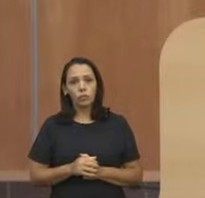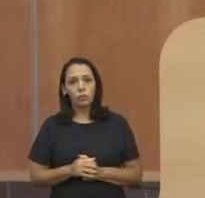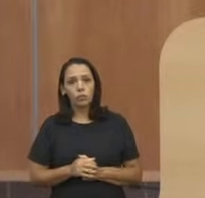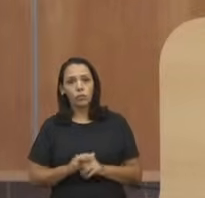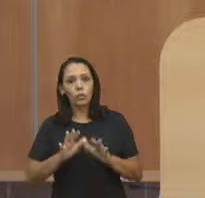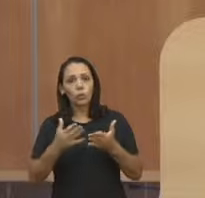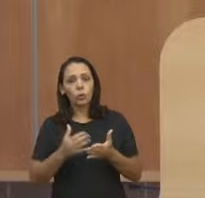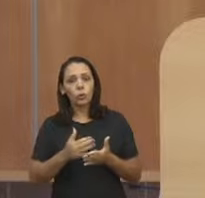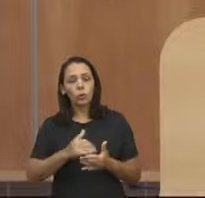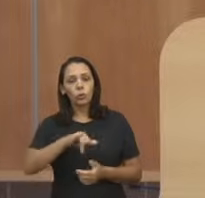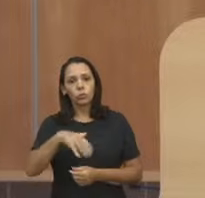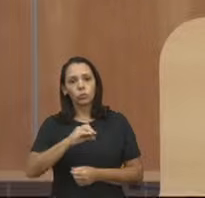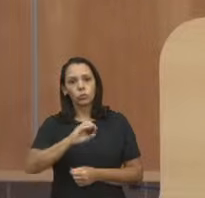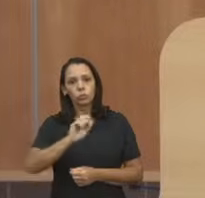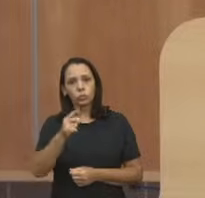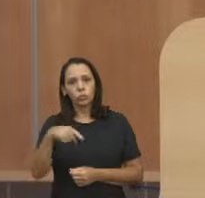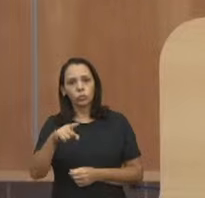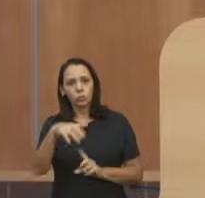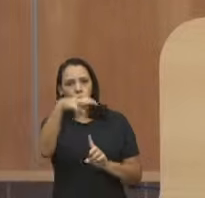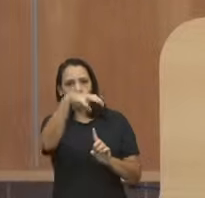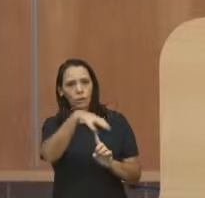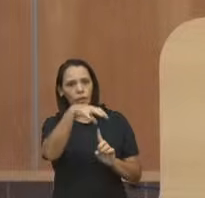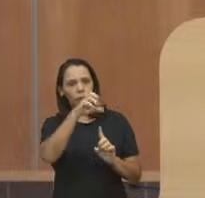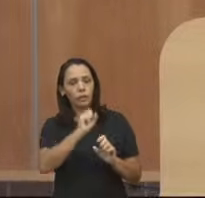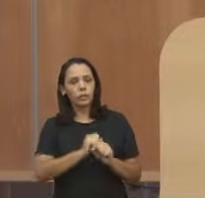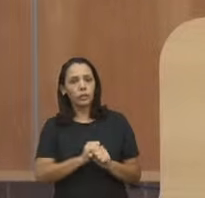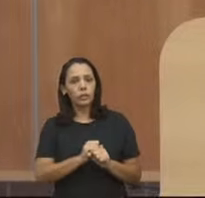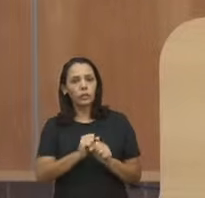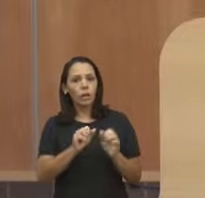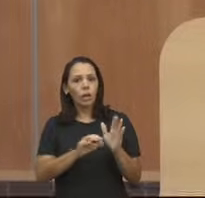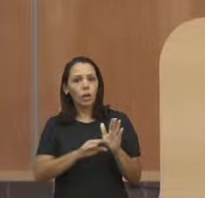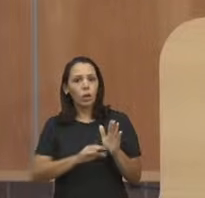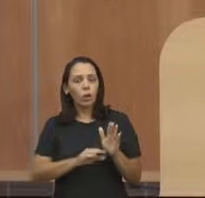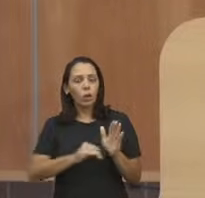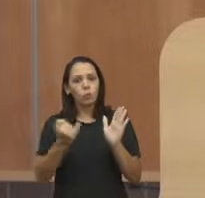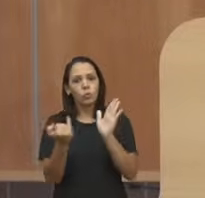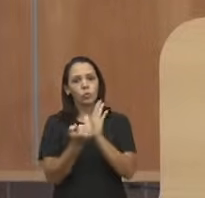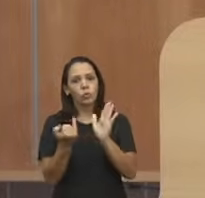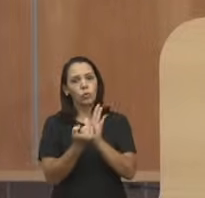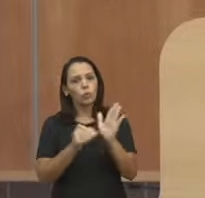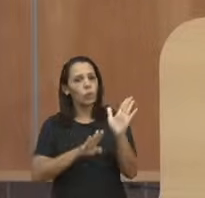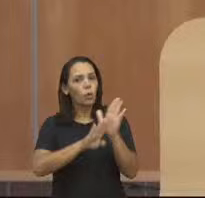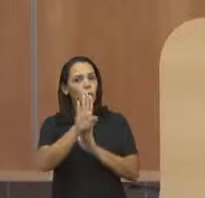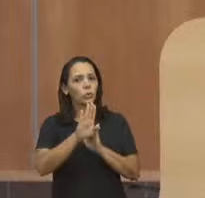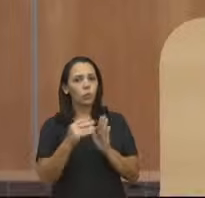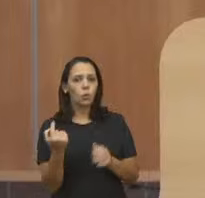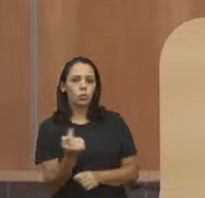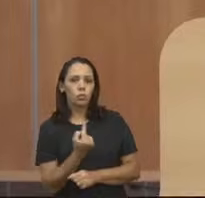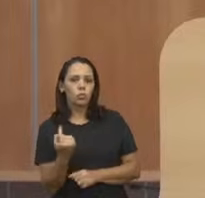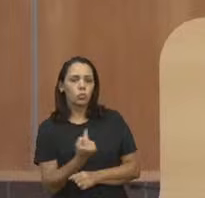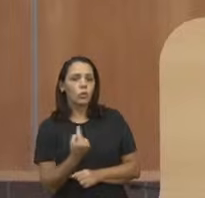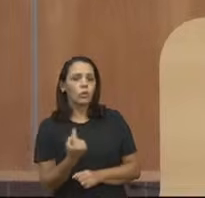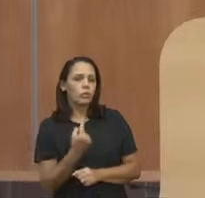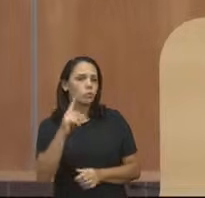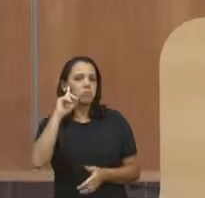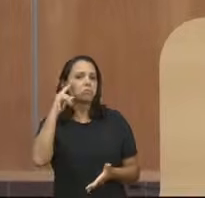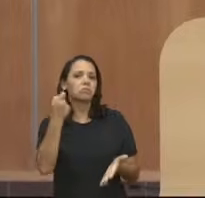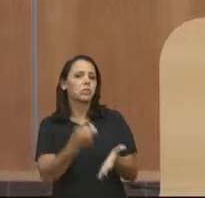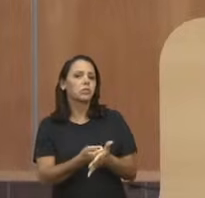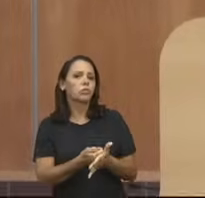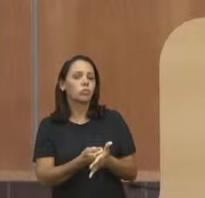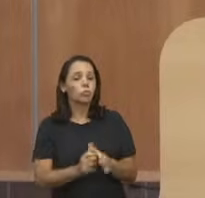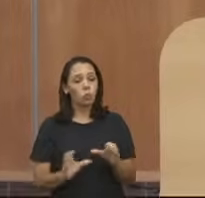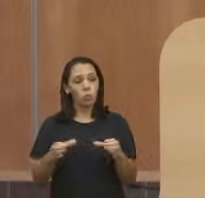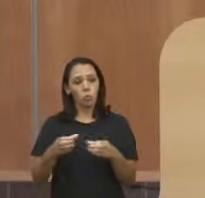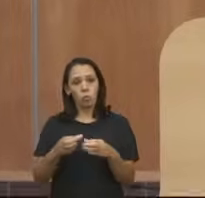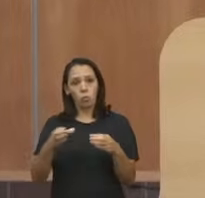Inglaterra, quando João Sem Terra, que era o rei da Inglaterra, aumentou os impostos sem consultar a corte dele. A corte dele se